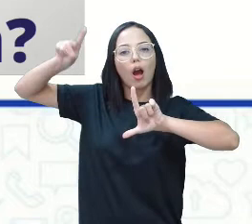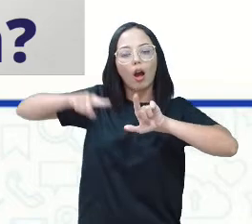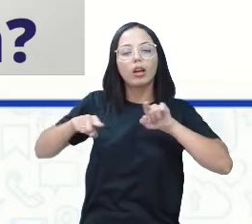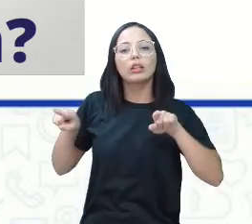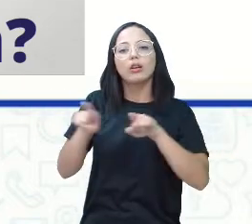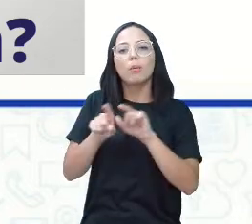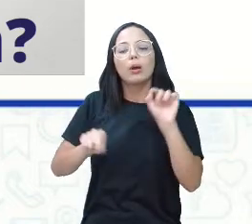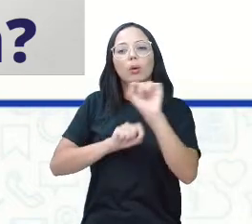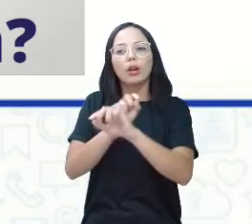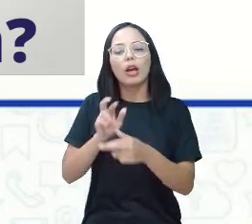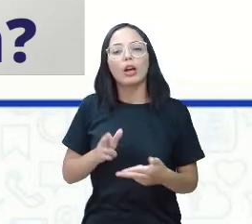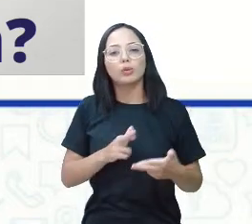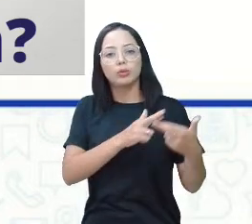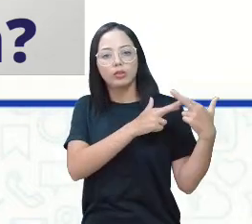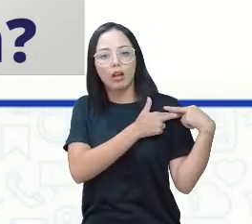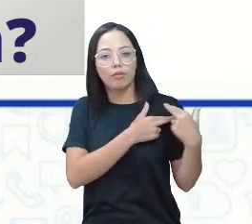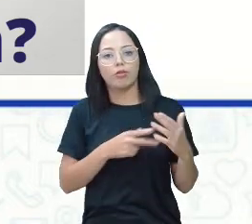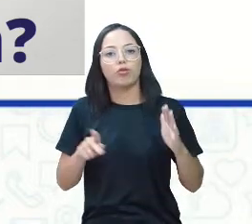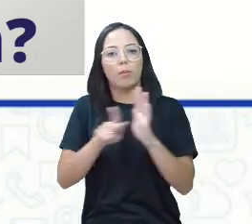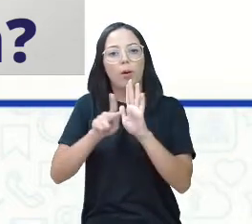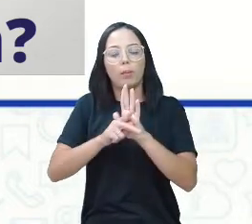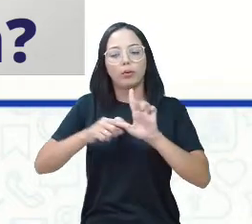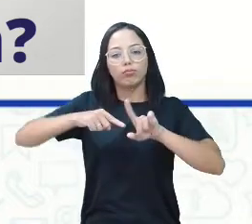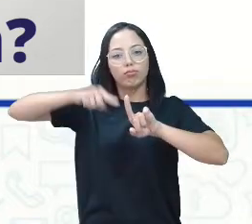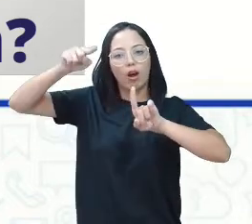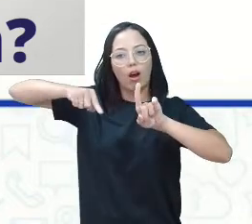são responsáveis pelas baixas frequências.